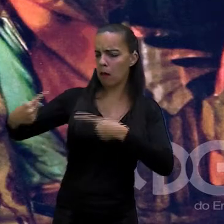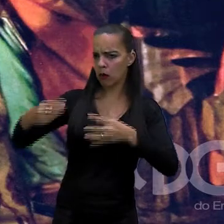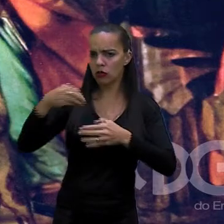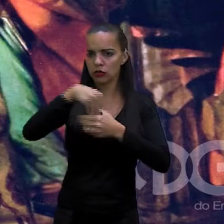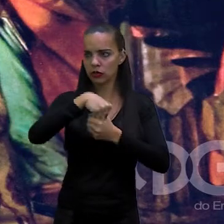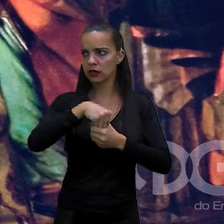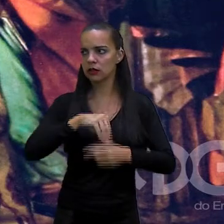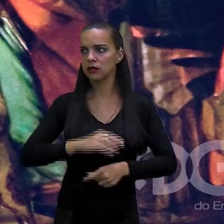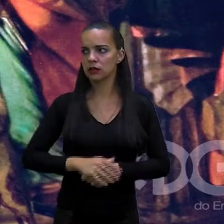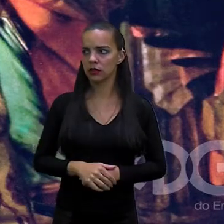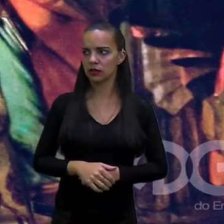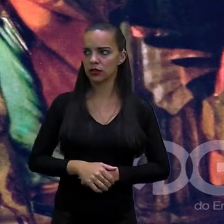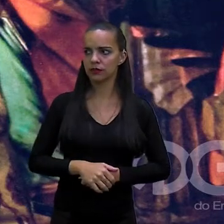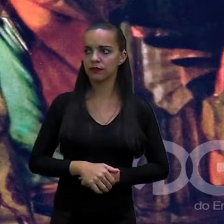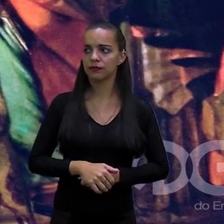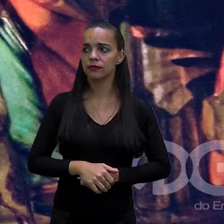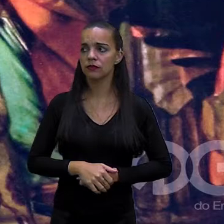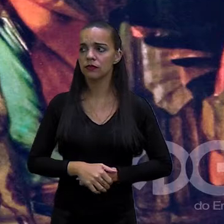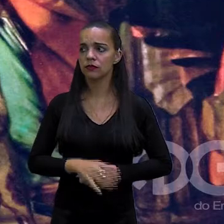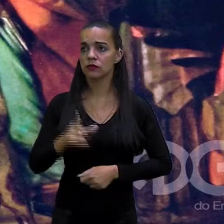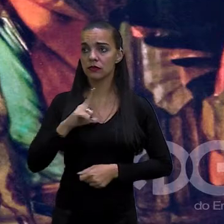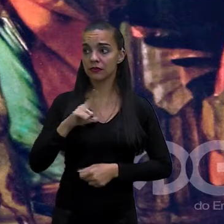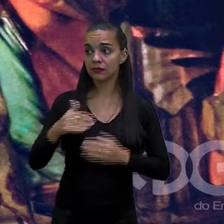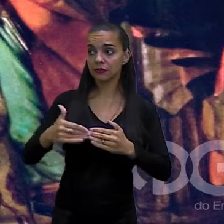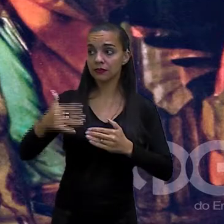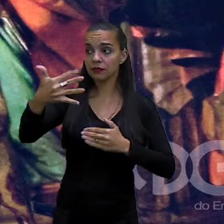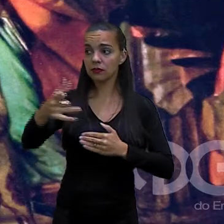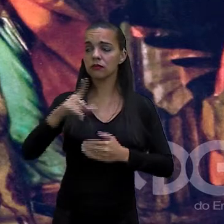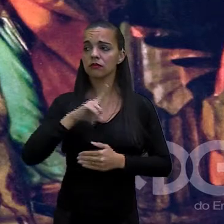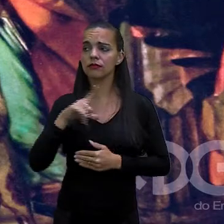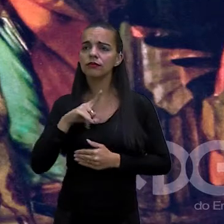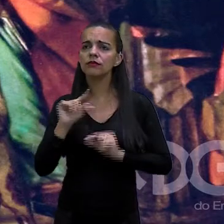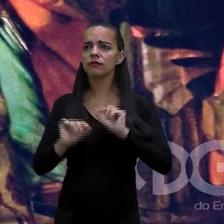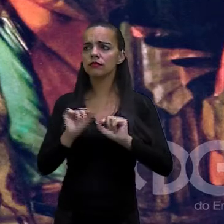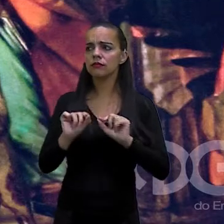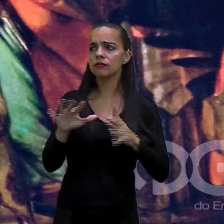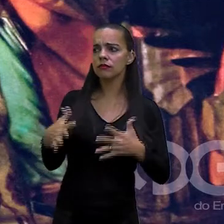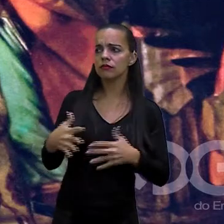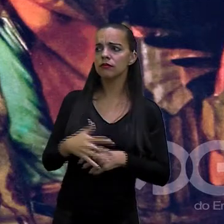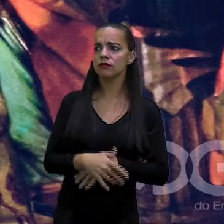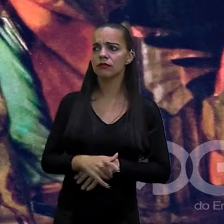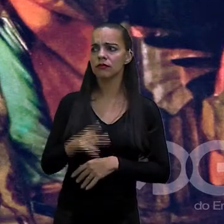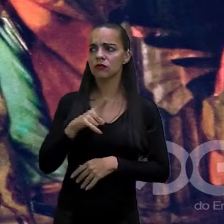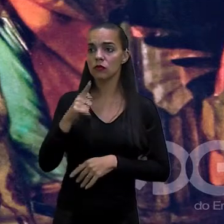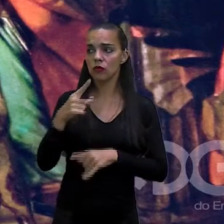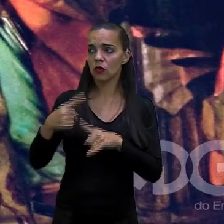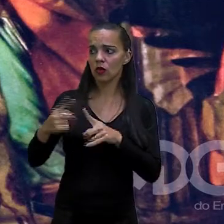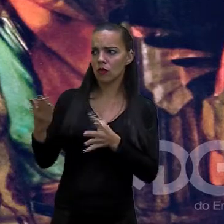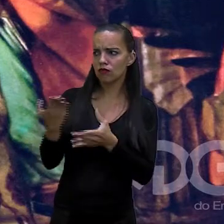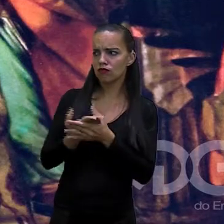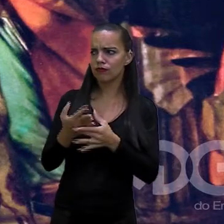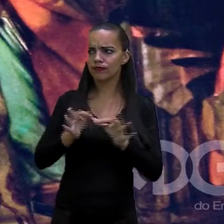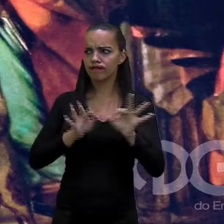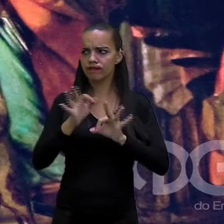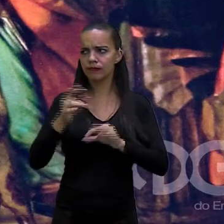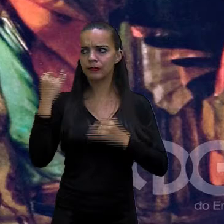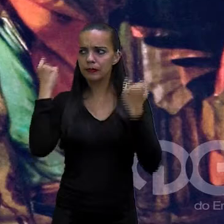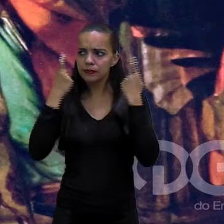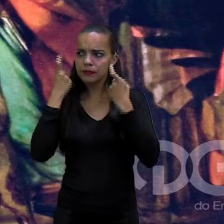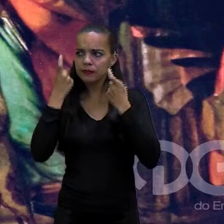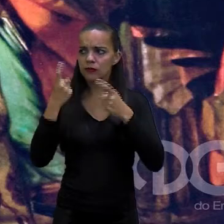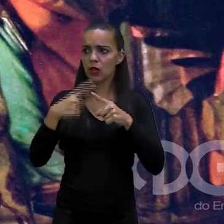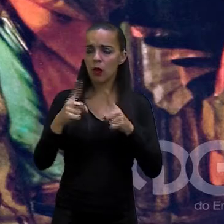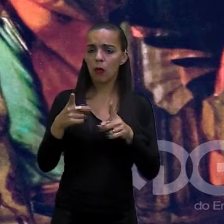feito pela elite. Além disso, houve um ponto de resistência ao processo de emancipação nas regiões